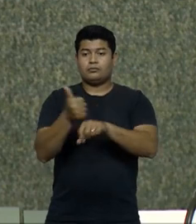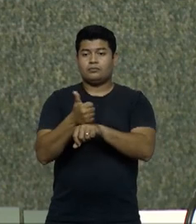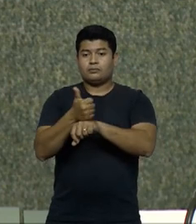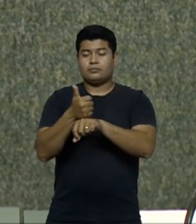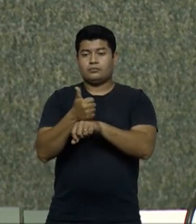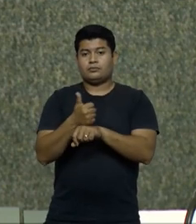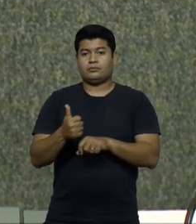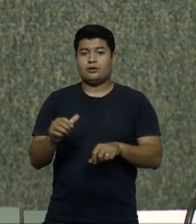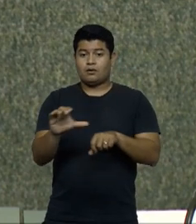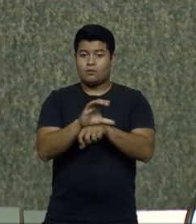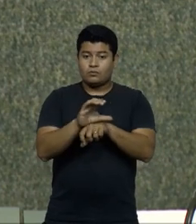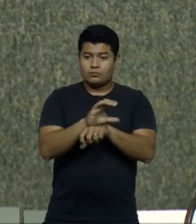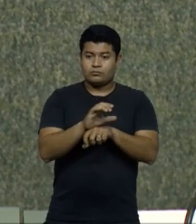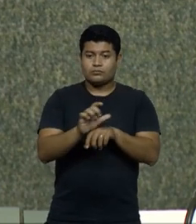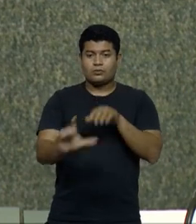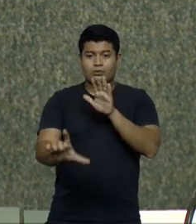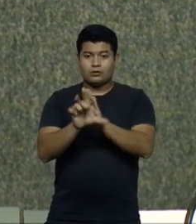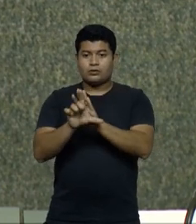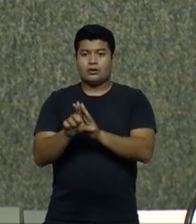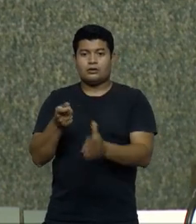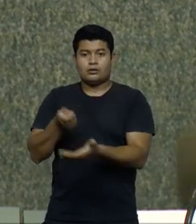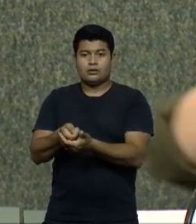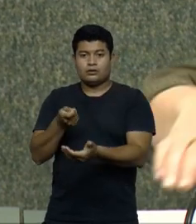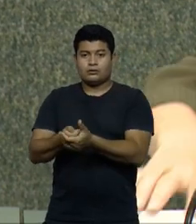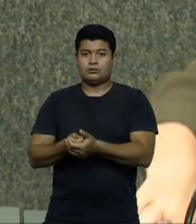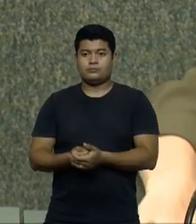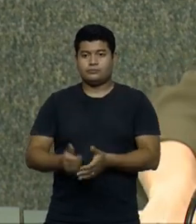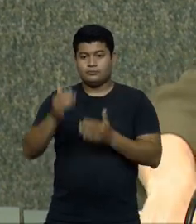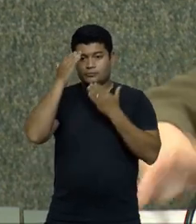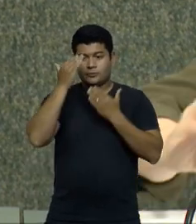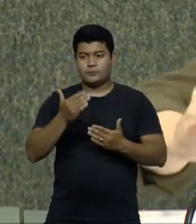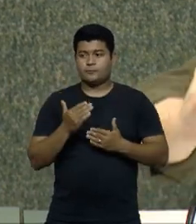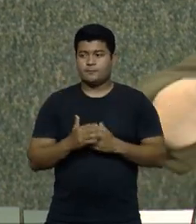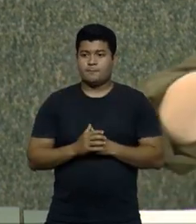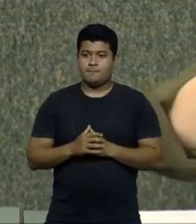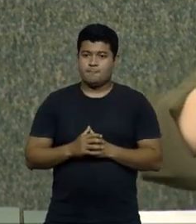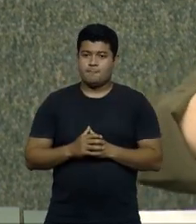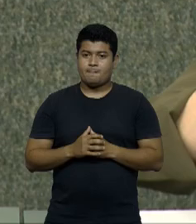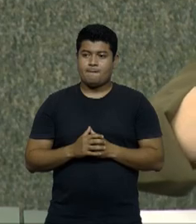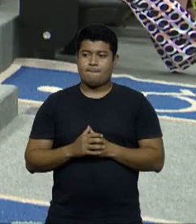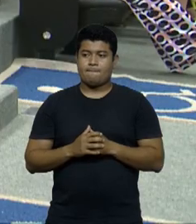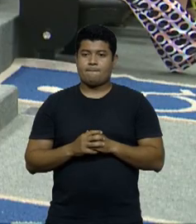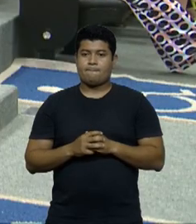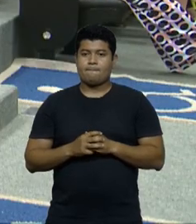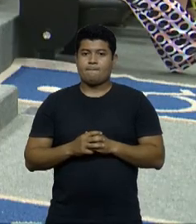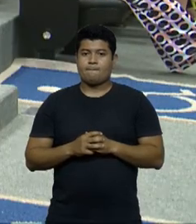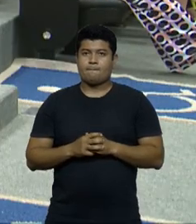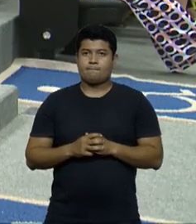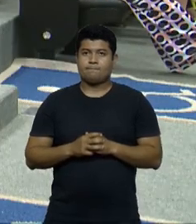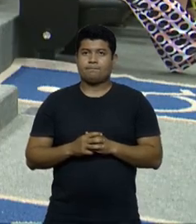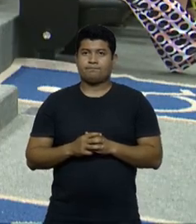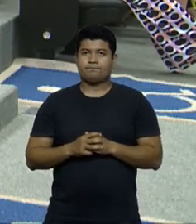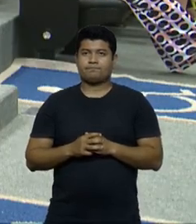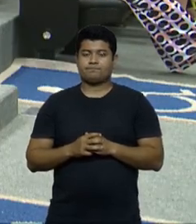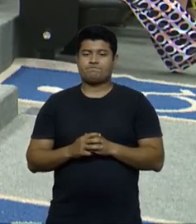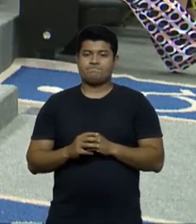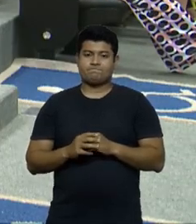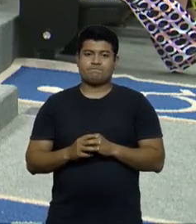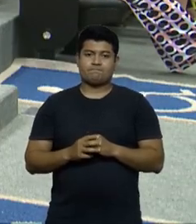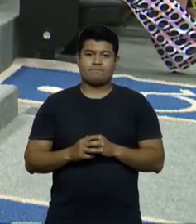leis determinam exige obrigado e fico à disposição poder bate bom obrigado Doutora